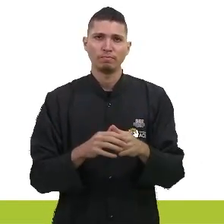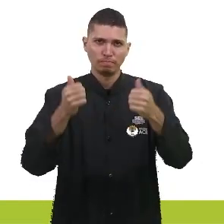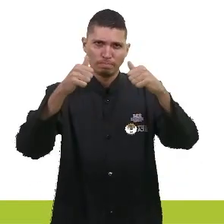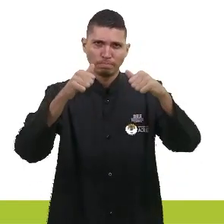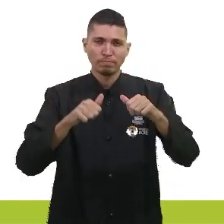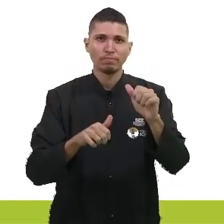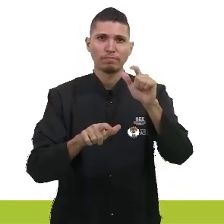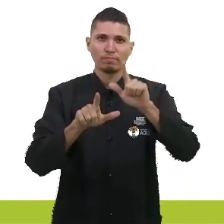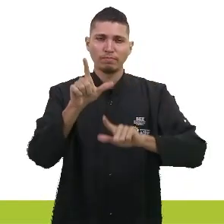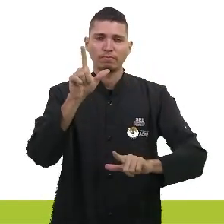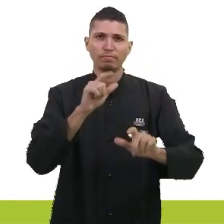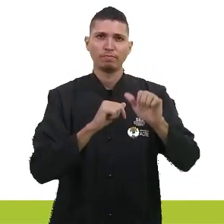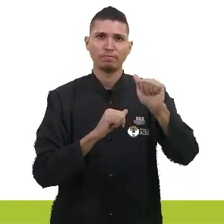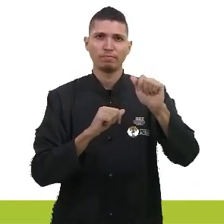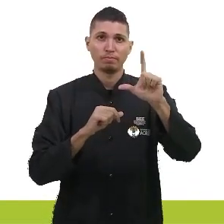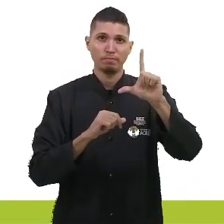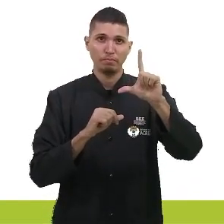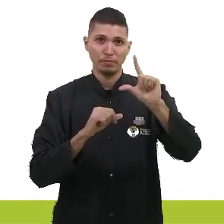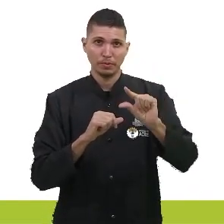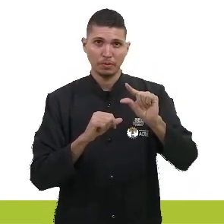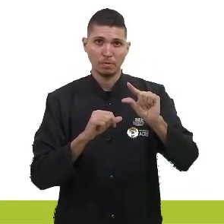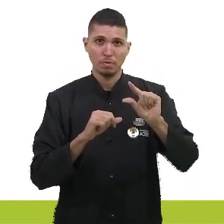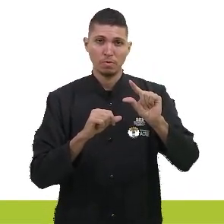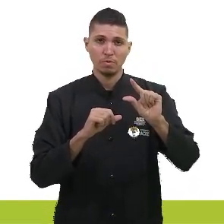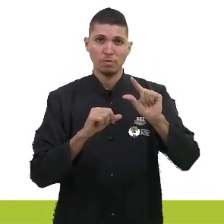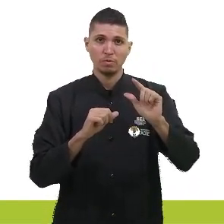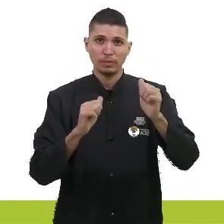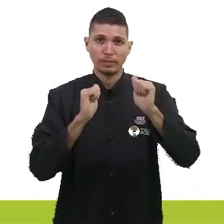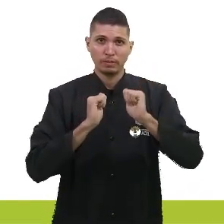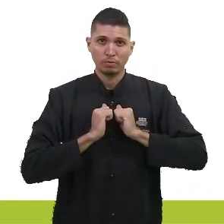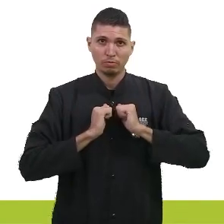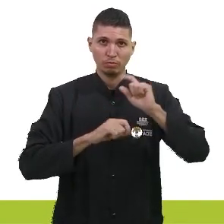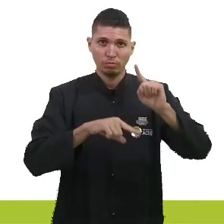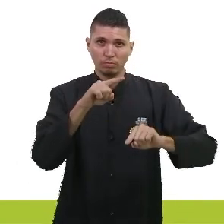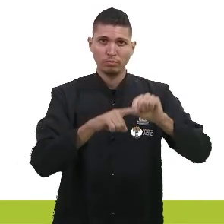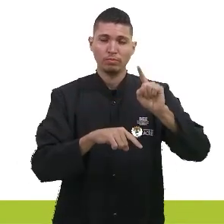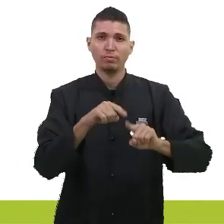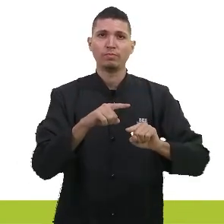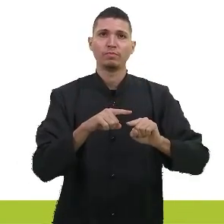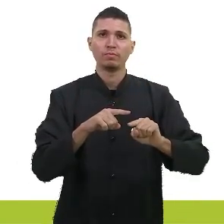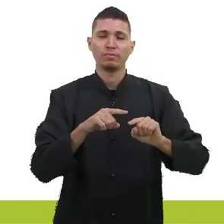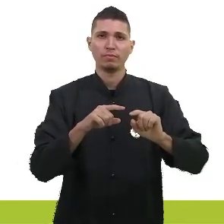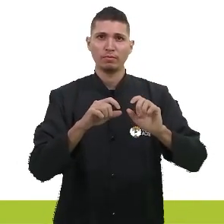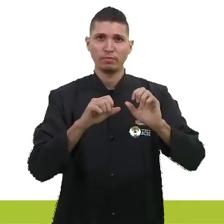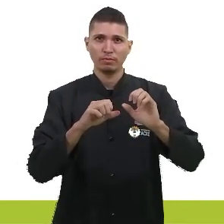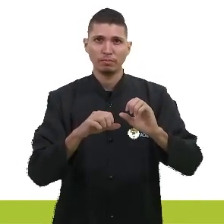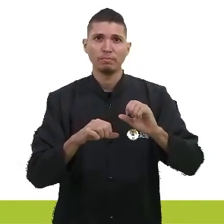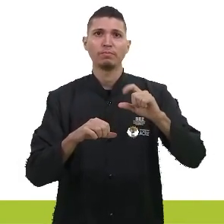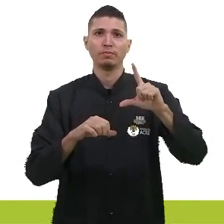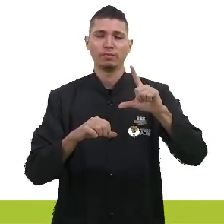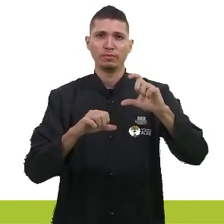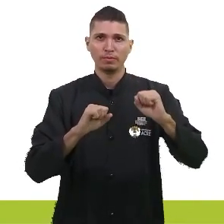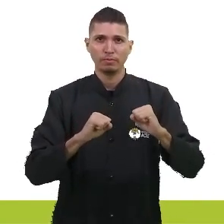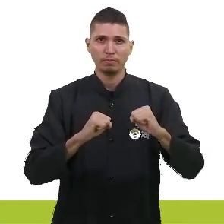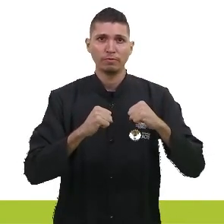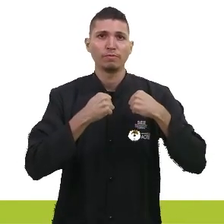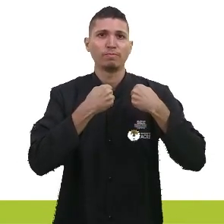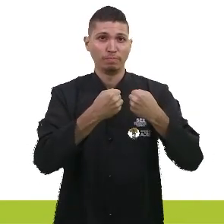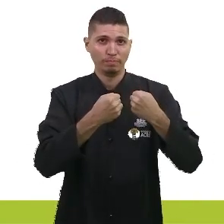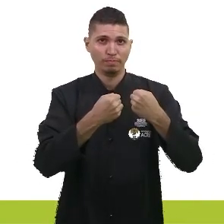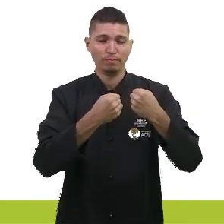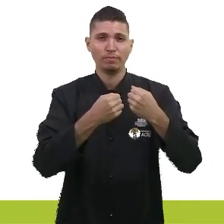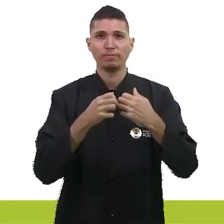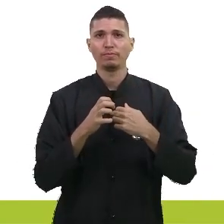letra A, quanto menor for a inércia de um corpo, maior será a sua força. Olha